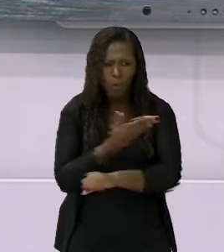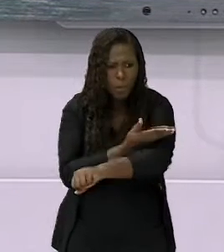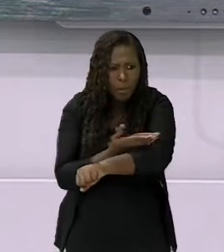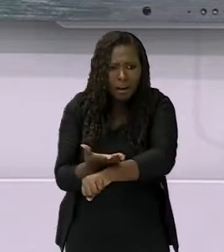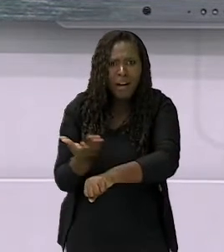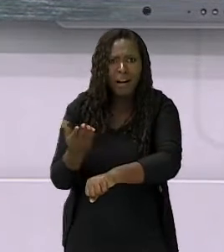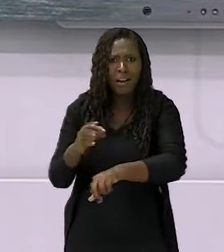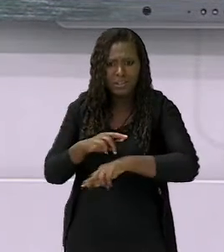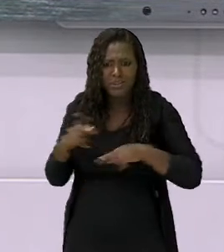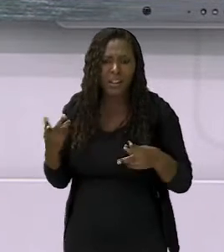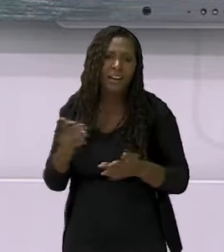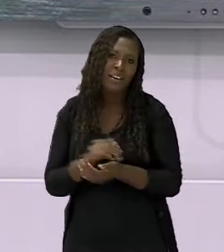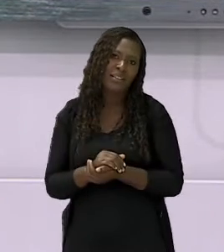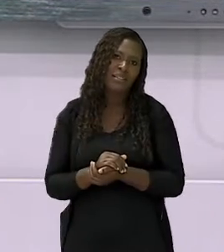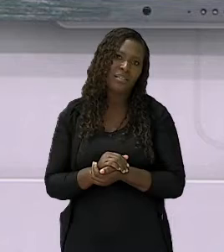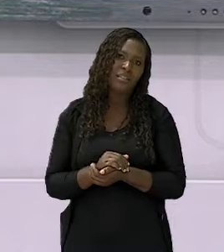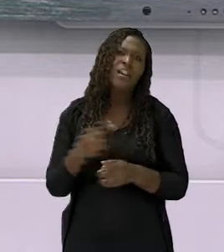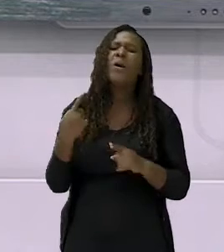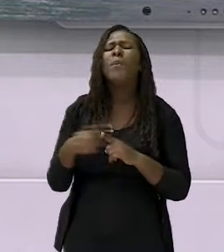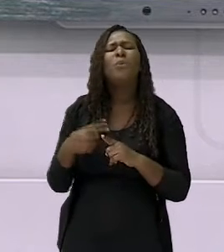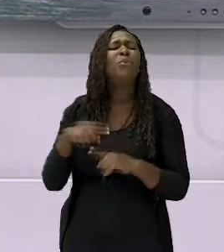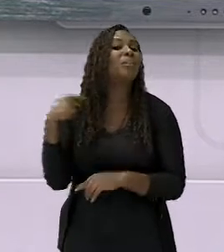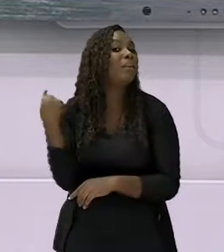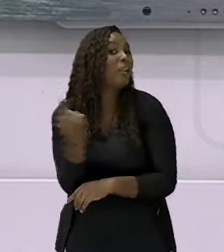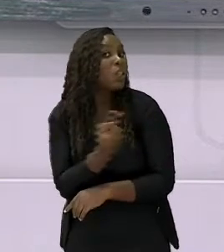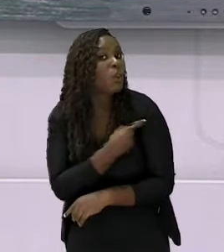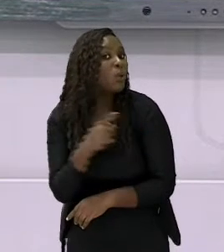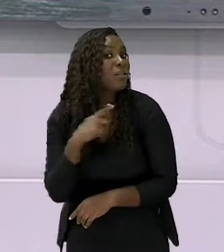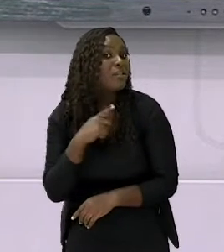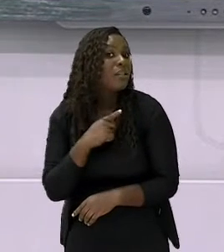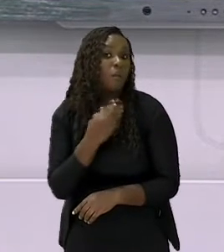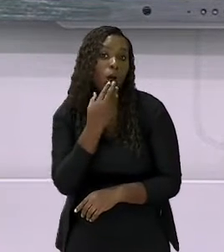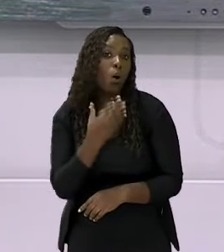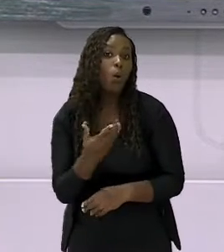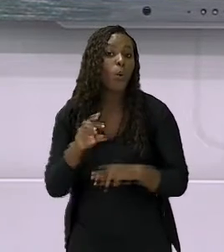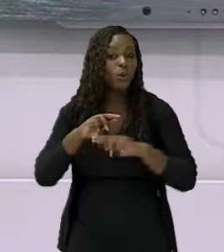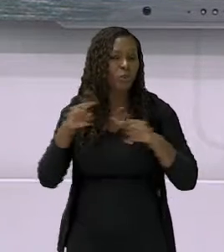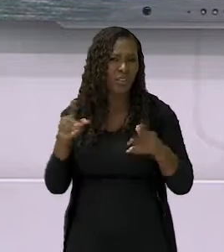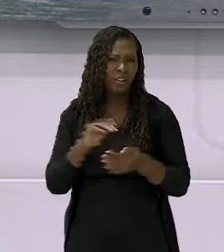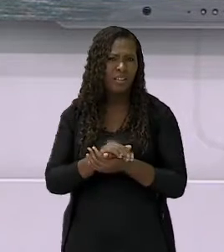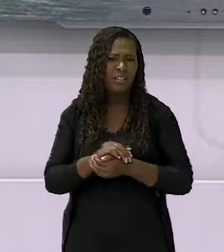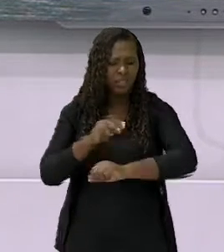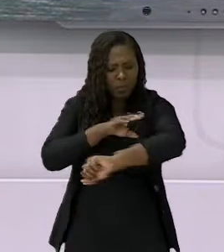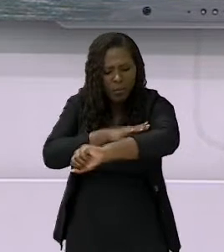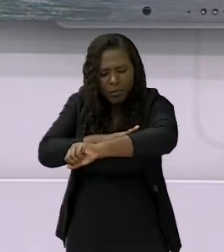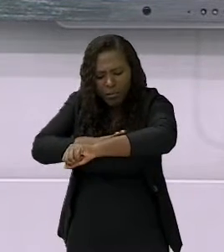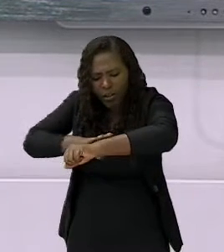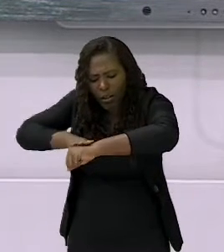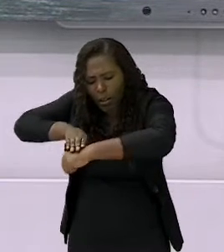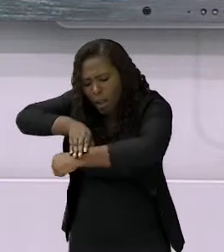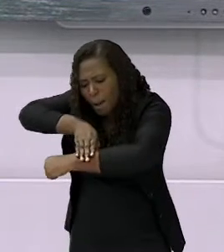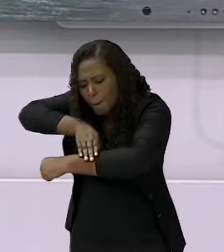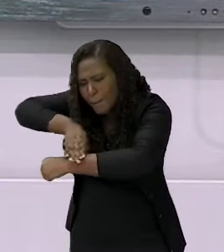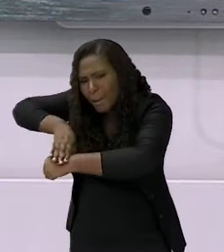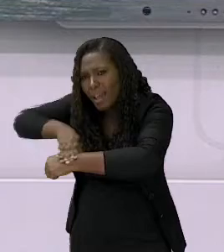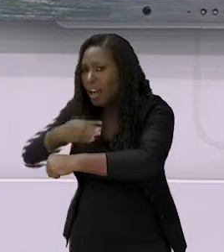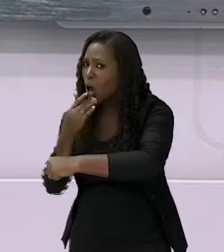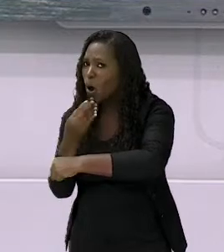que da nossa cor? Por que nós temos essa cor, esse pigmento na pele? Como que isso funciona?